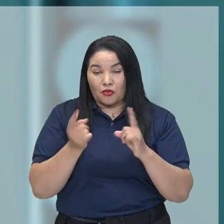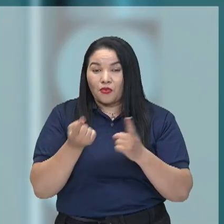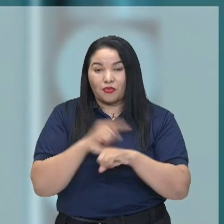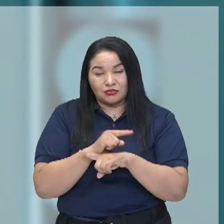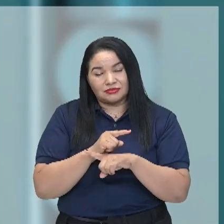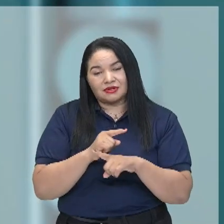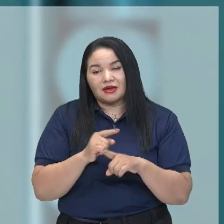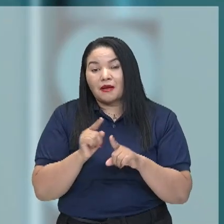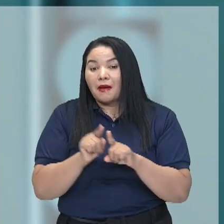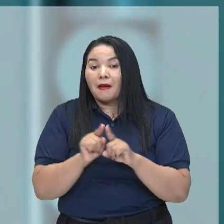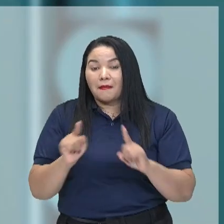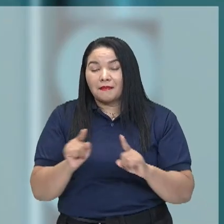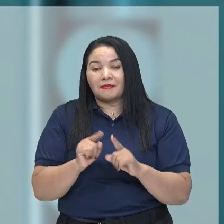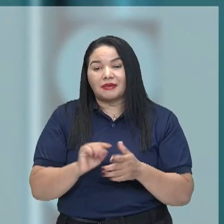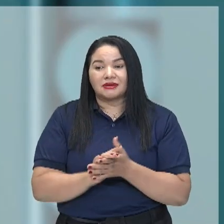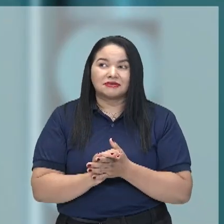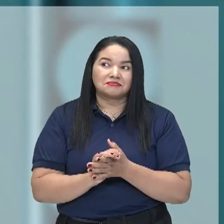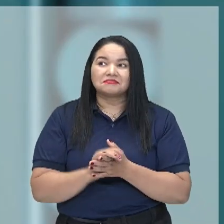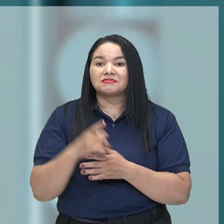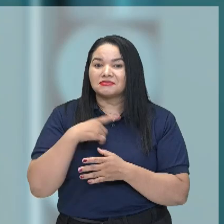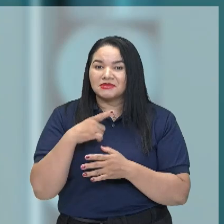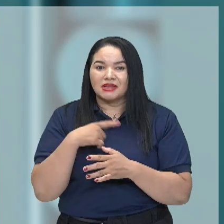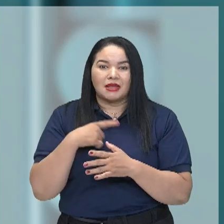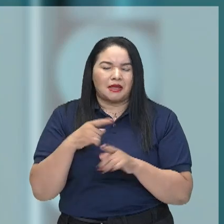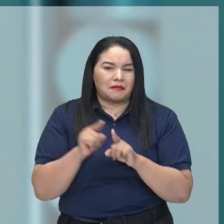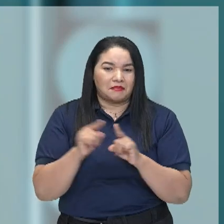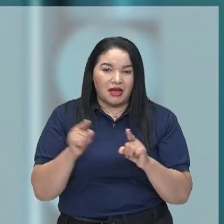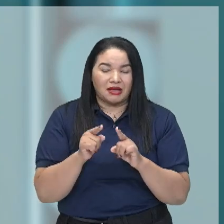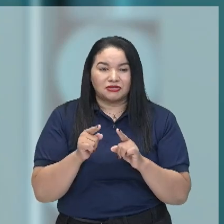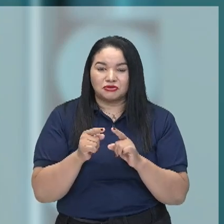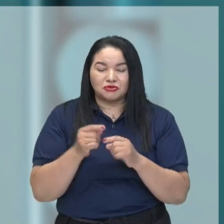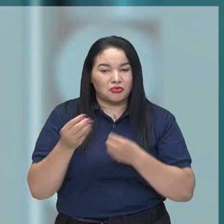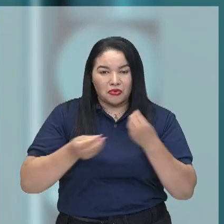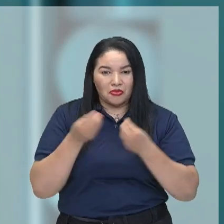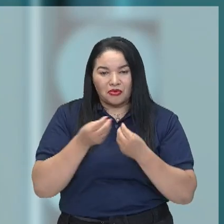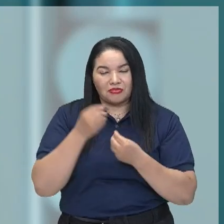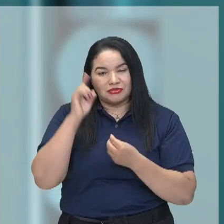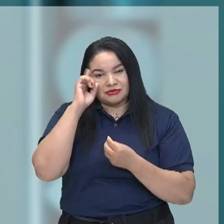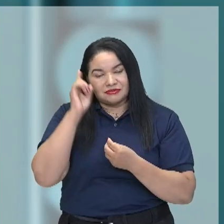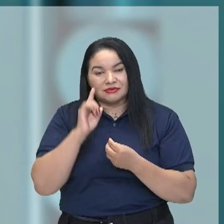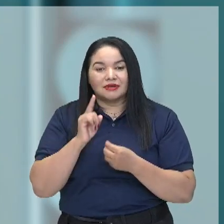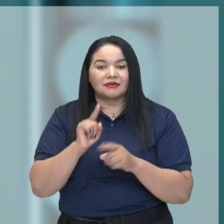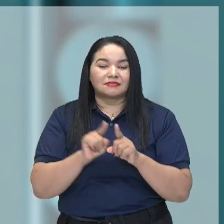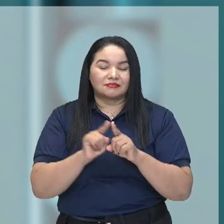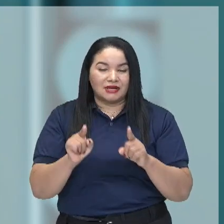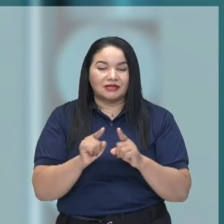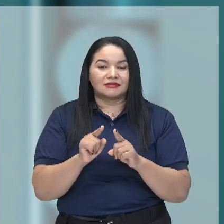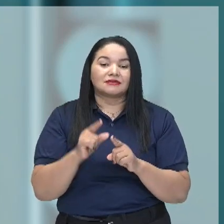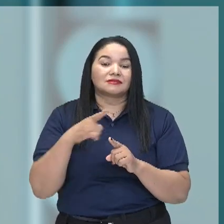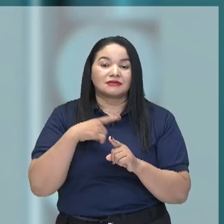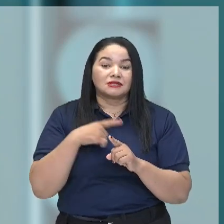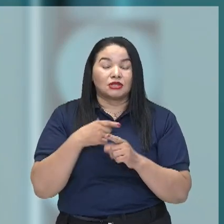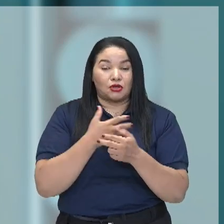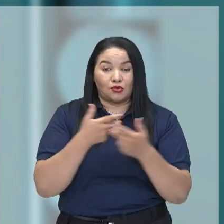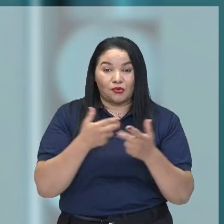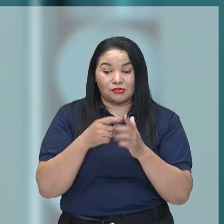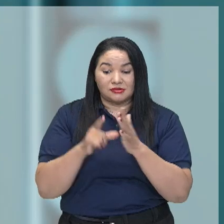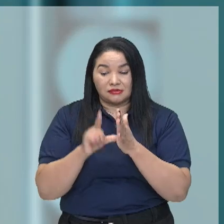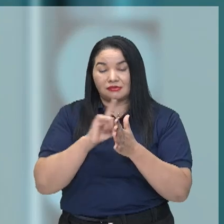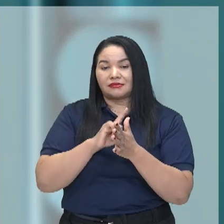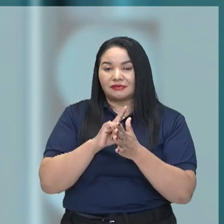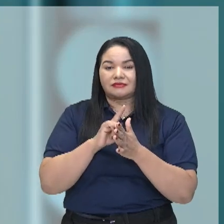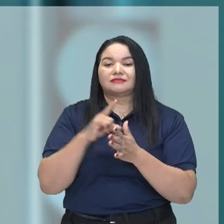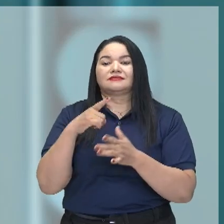alguma coisa. A gente não sabe dizer exatamente o que, mas sempre há algo que antecede aquele momento. Falei para vocês,